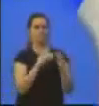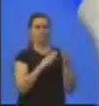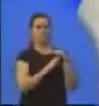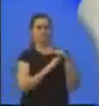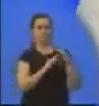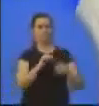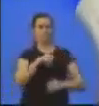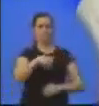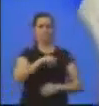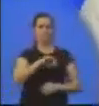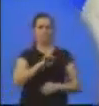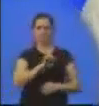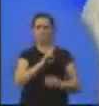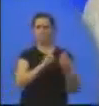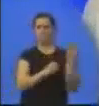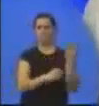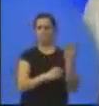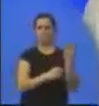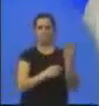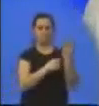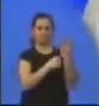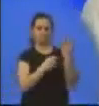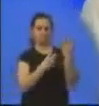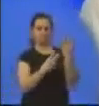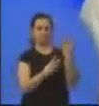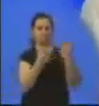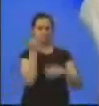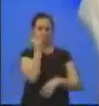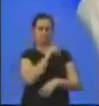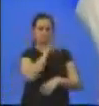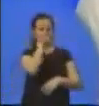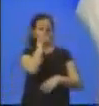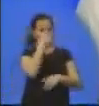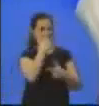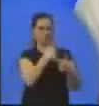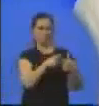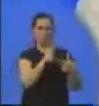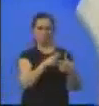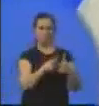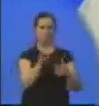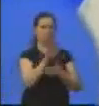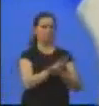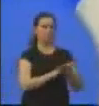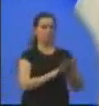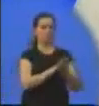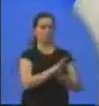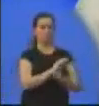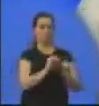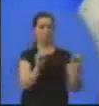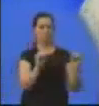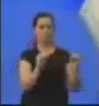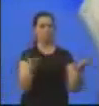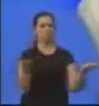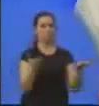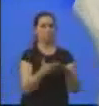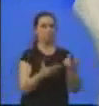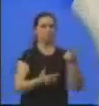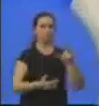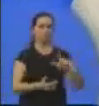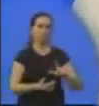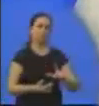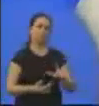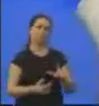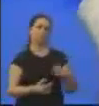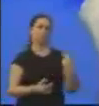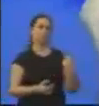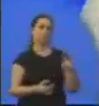limite? 4/3. Então eu consegui resolver sem muito problema. Vamos ver um outro agora.